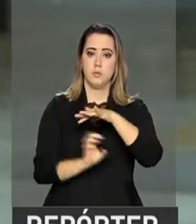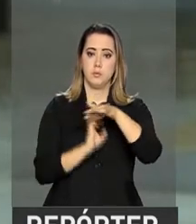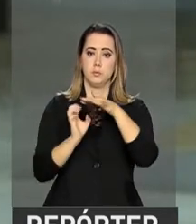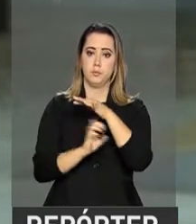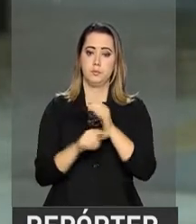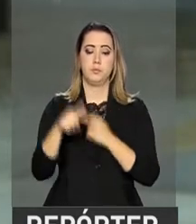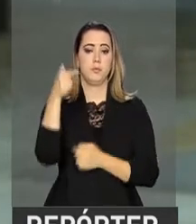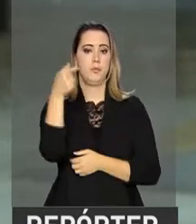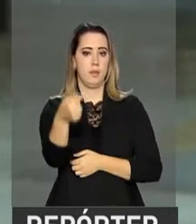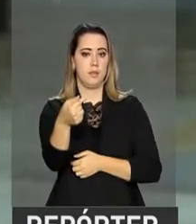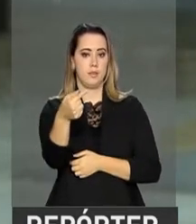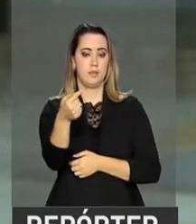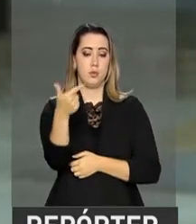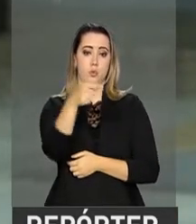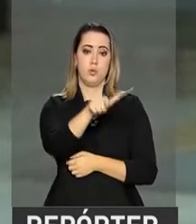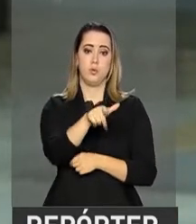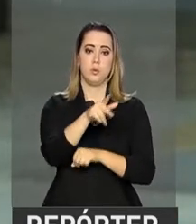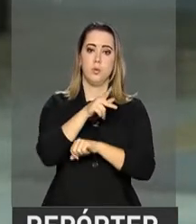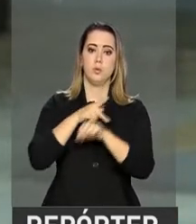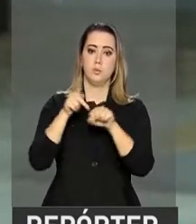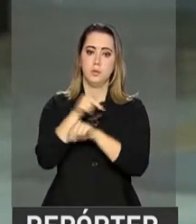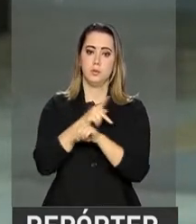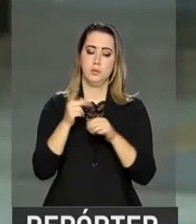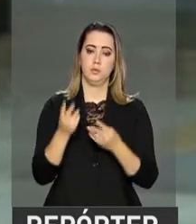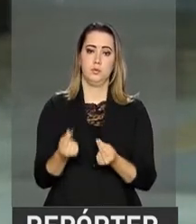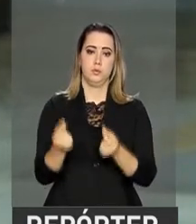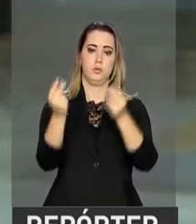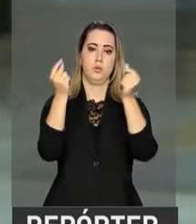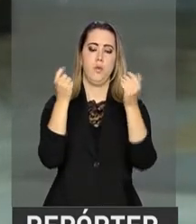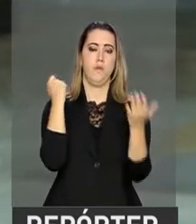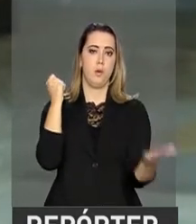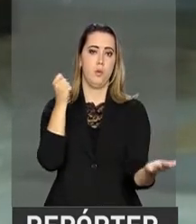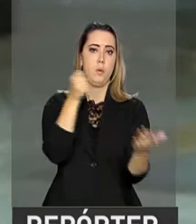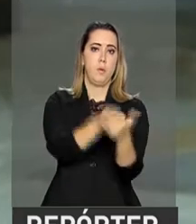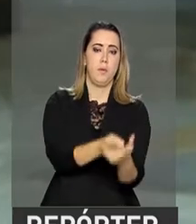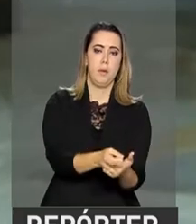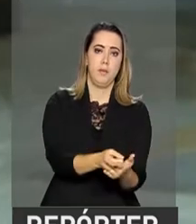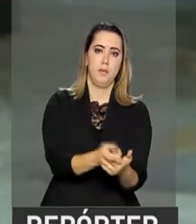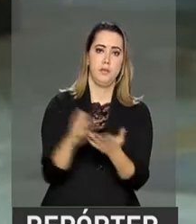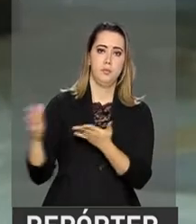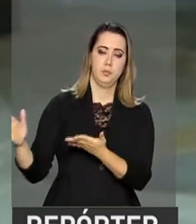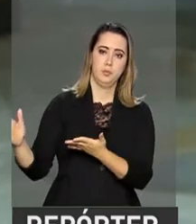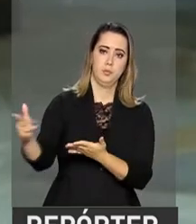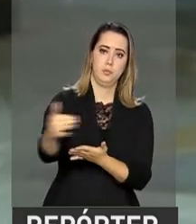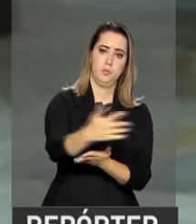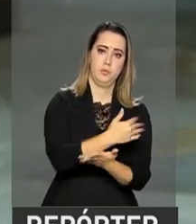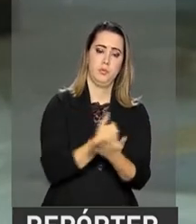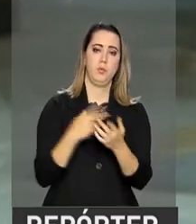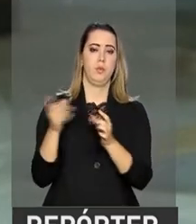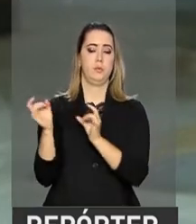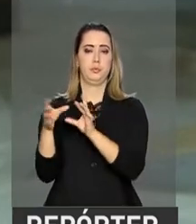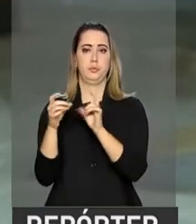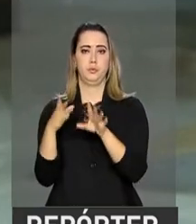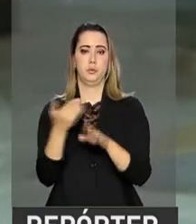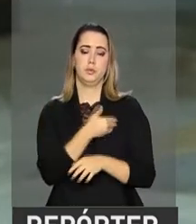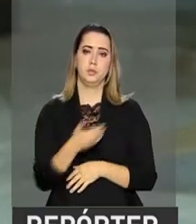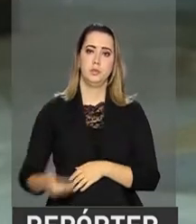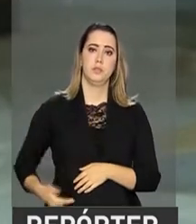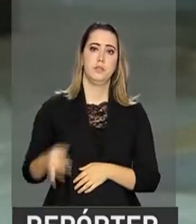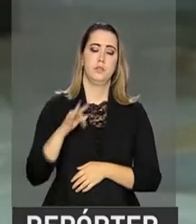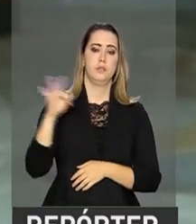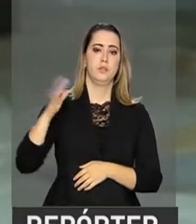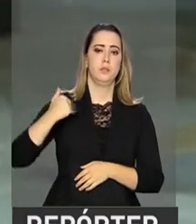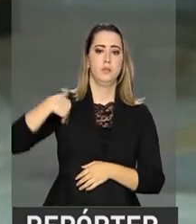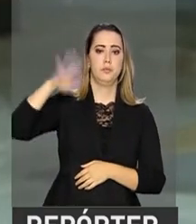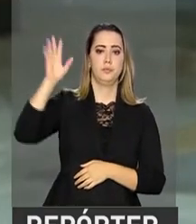7 delas estrangeiras, e o valor do bônus pago por receberem essa concessão do governo federal foi